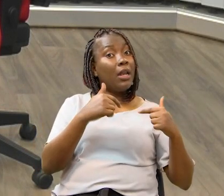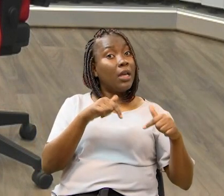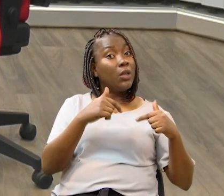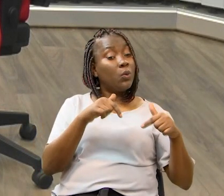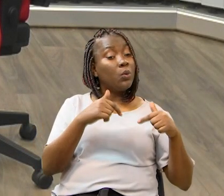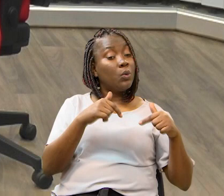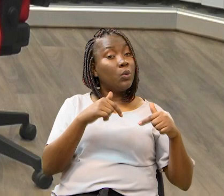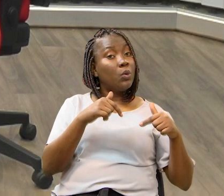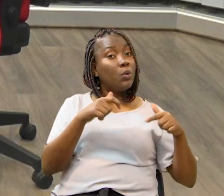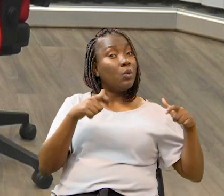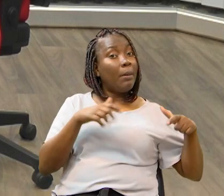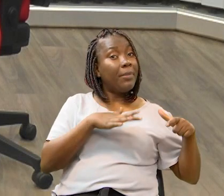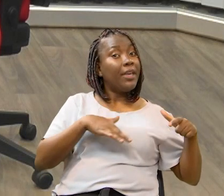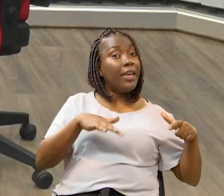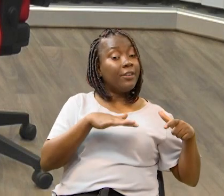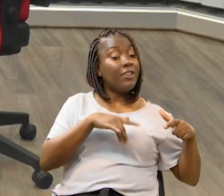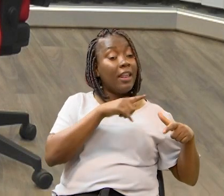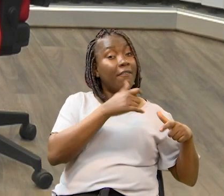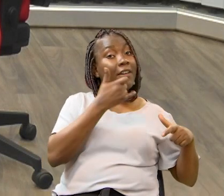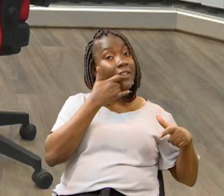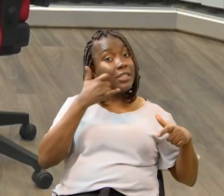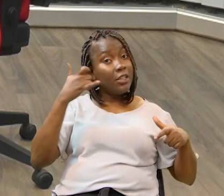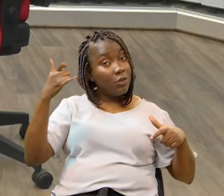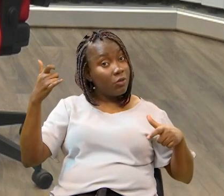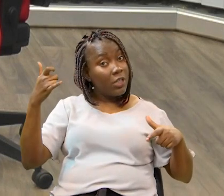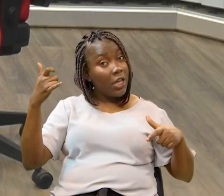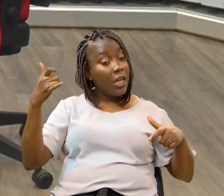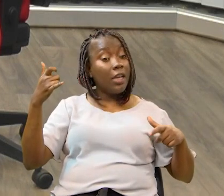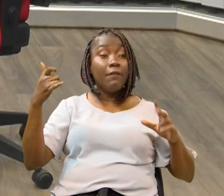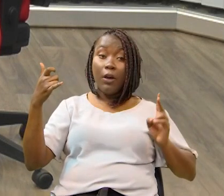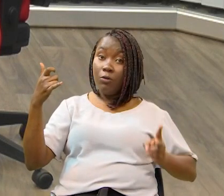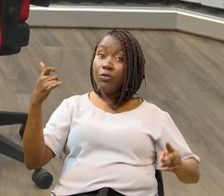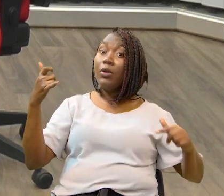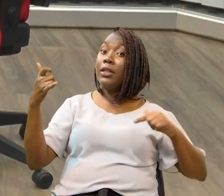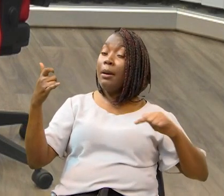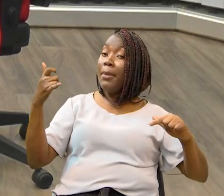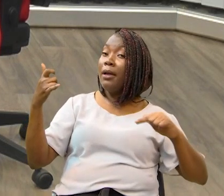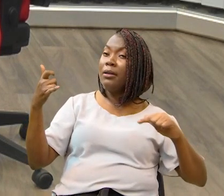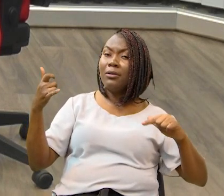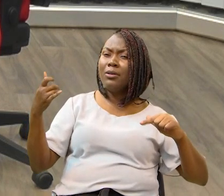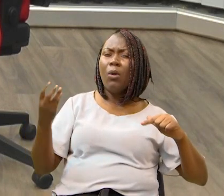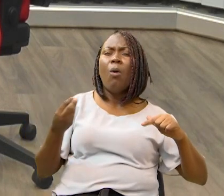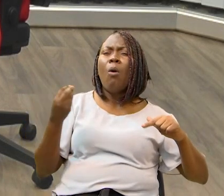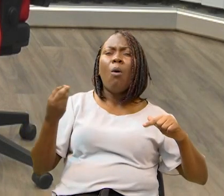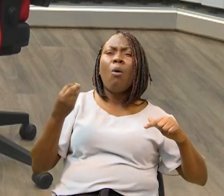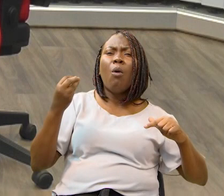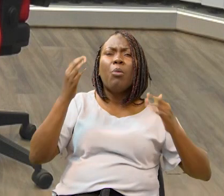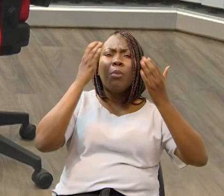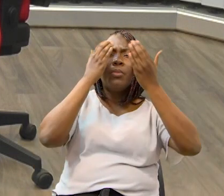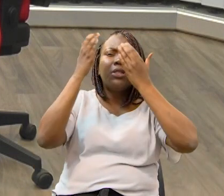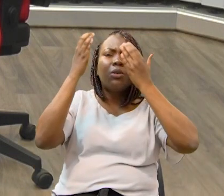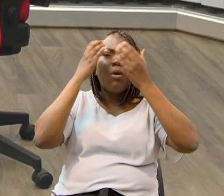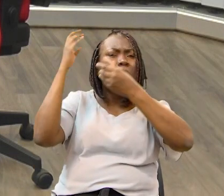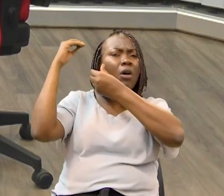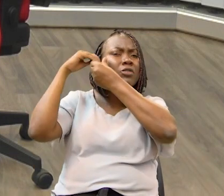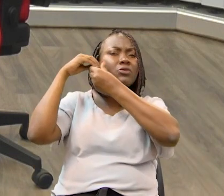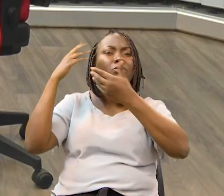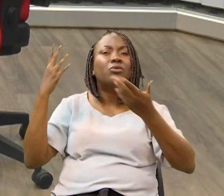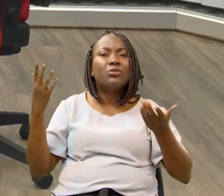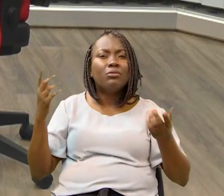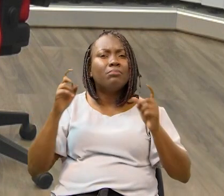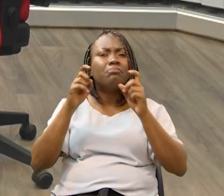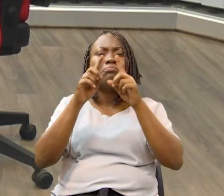em um ambiente, e aí ela vai fazer a denúncia, ela vai continuar trabalhando. E aí, como é que fica o psicológico dessa